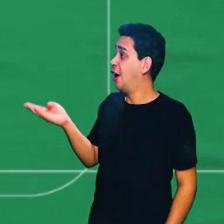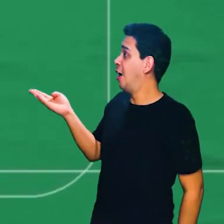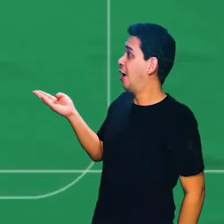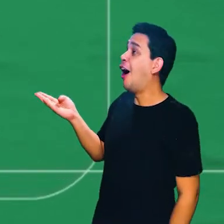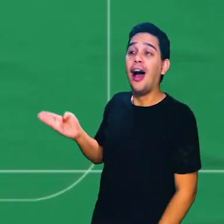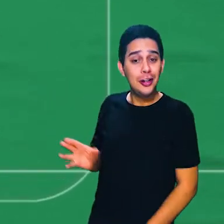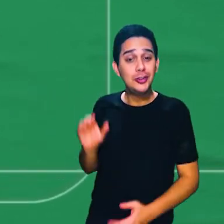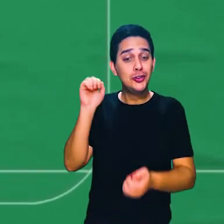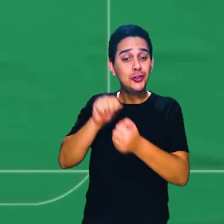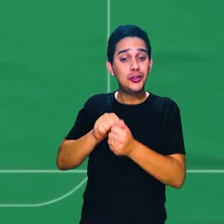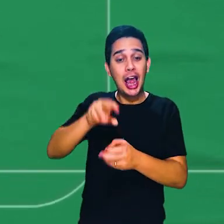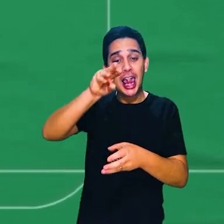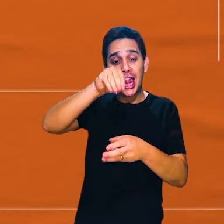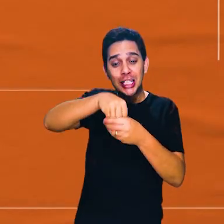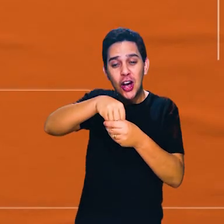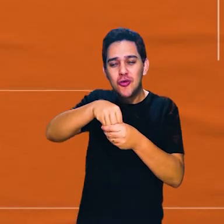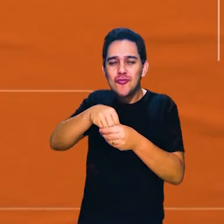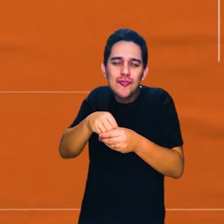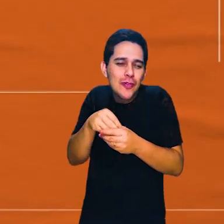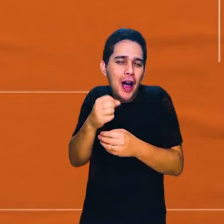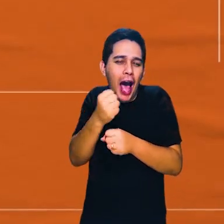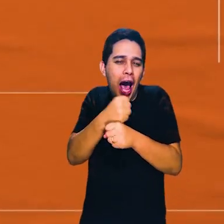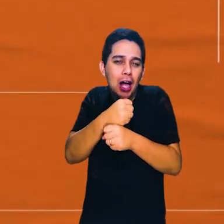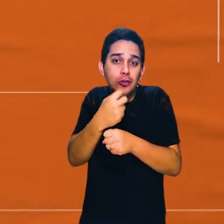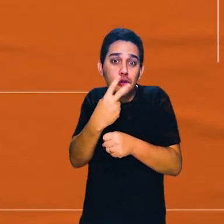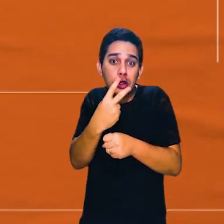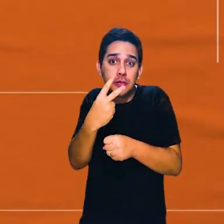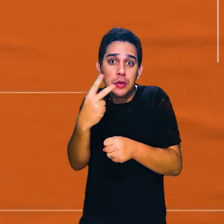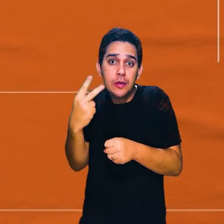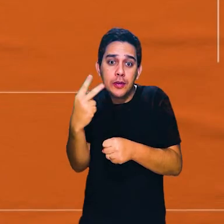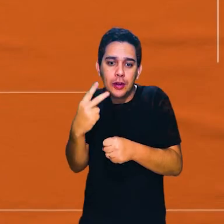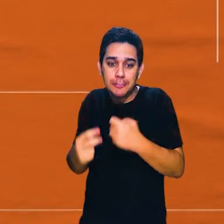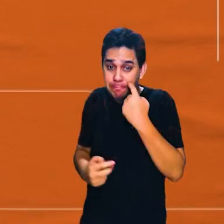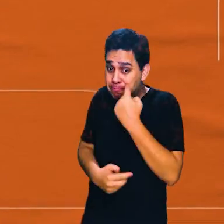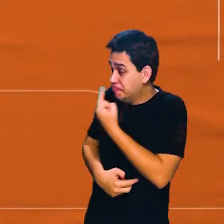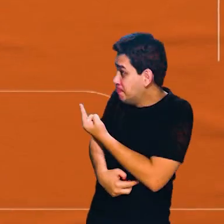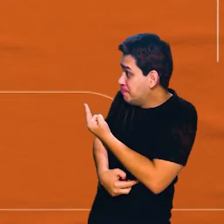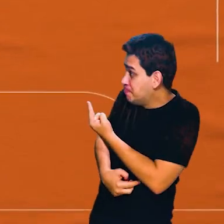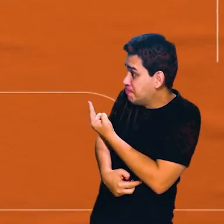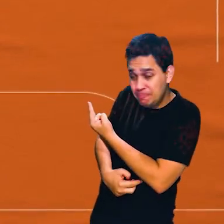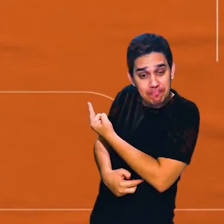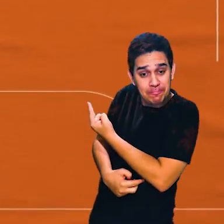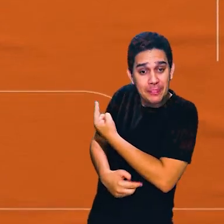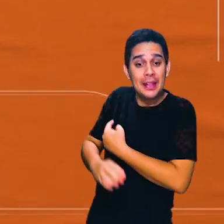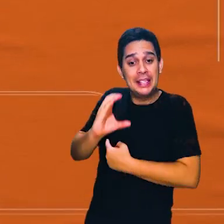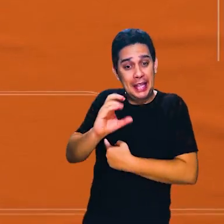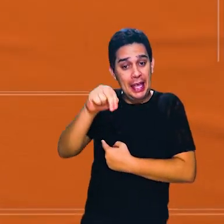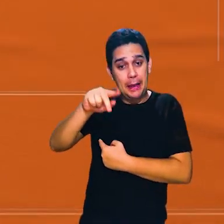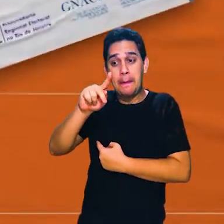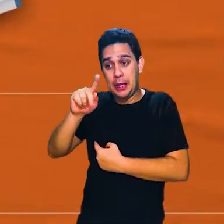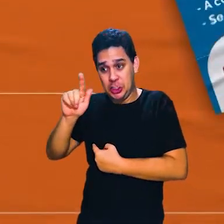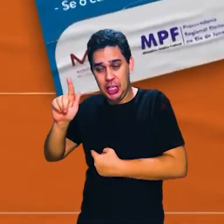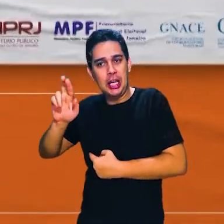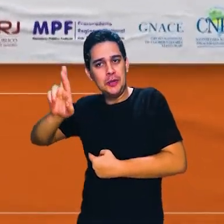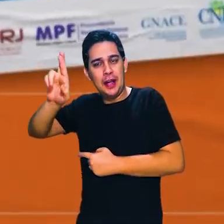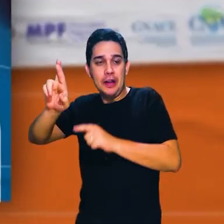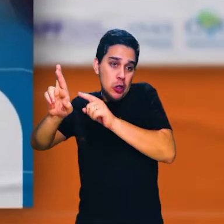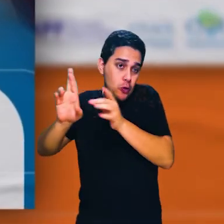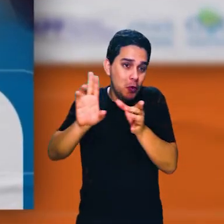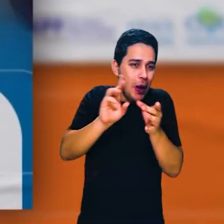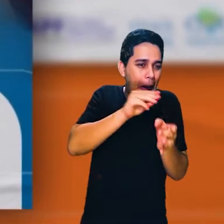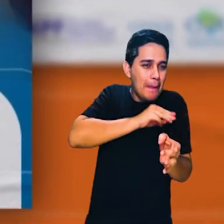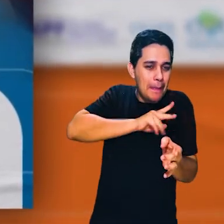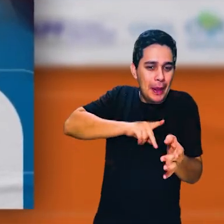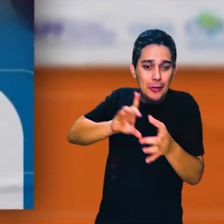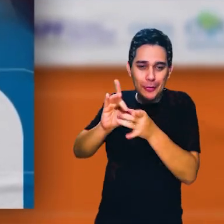Eleições 2022, do Conselho Nacional dos Procuradores Gerais, o CNPG. São posts com e